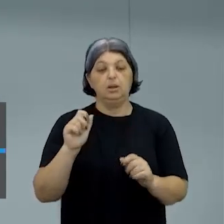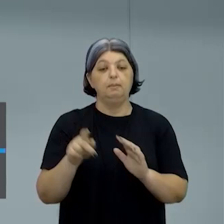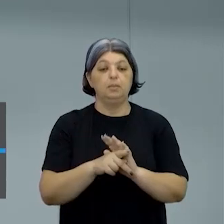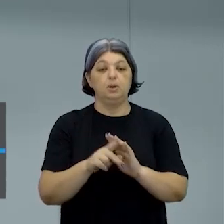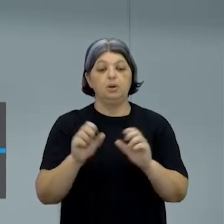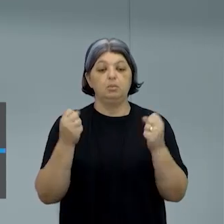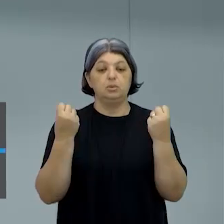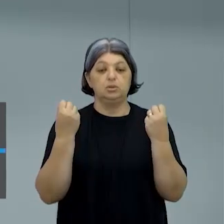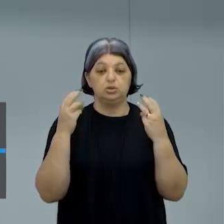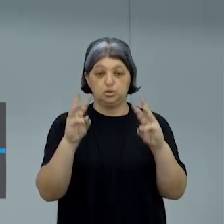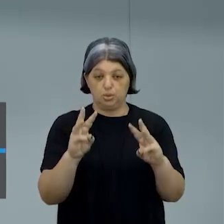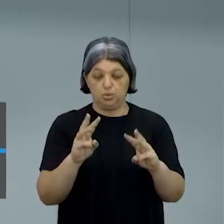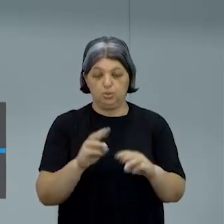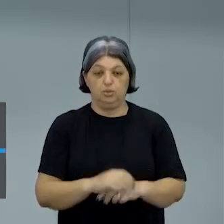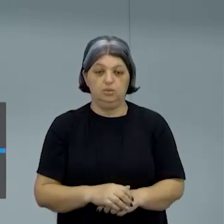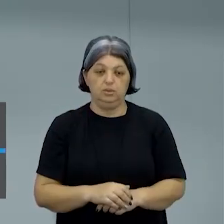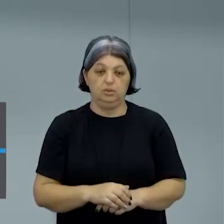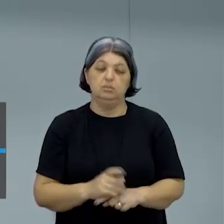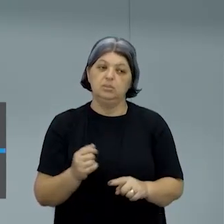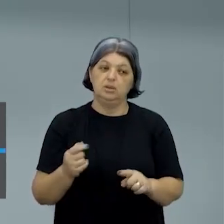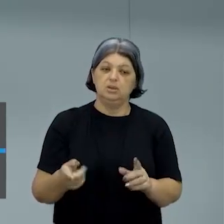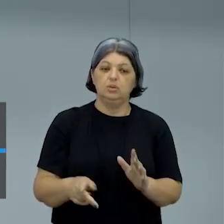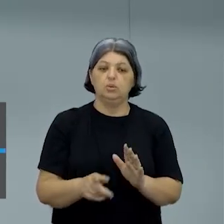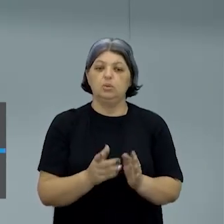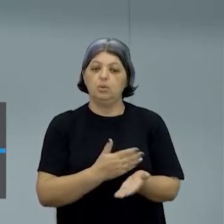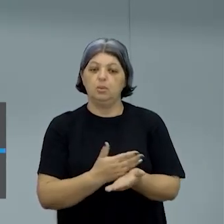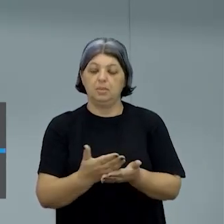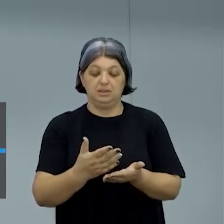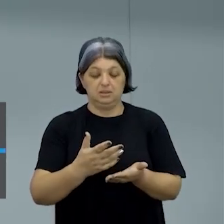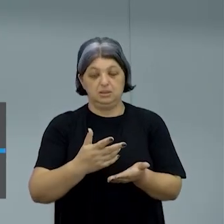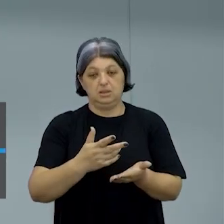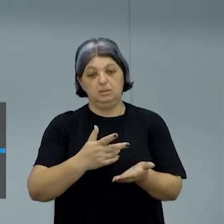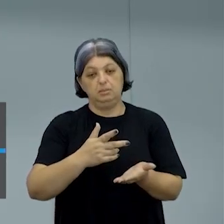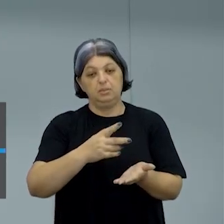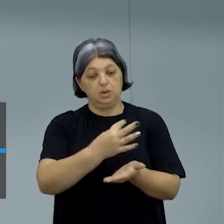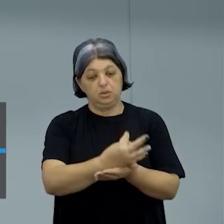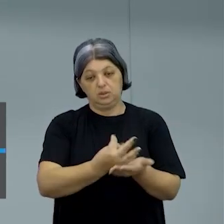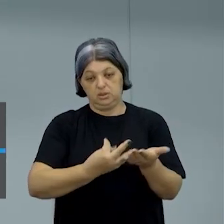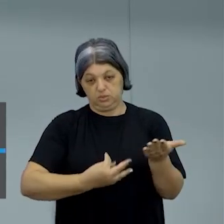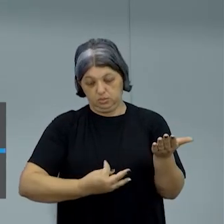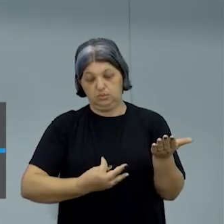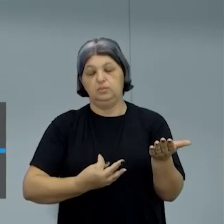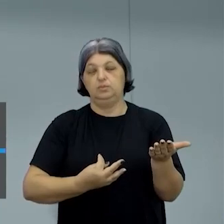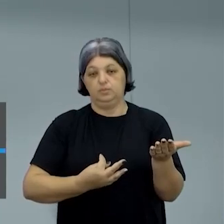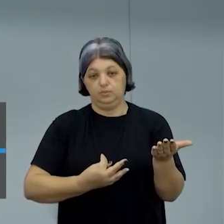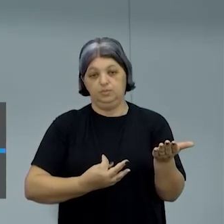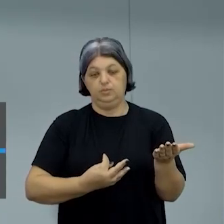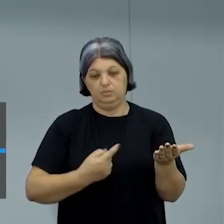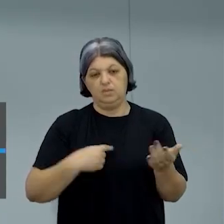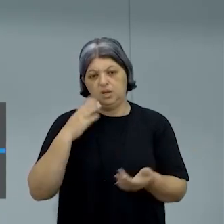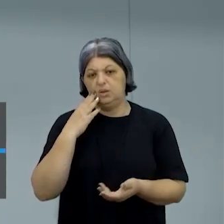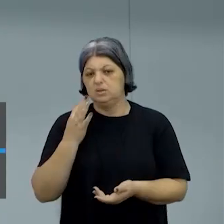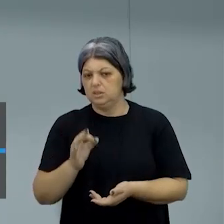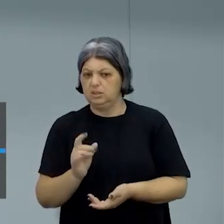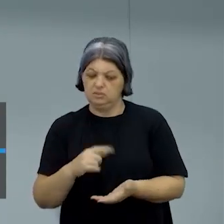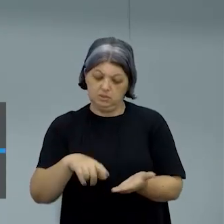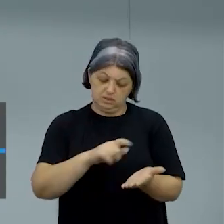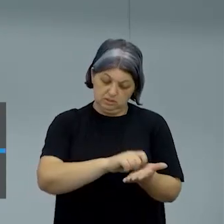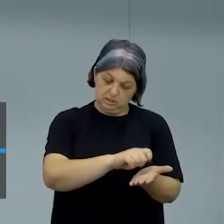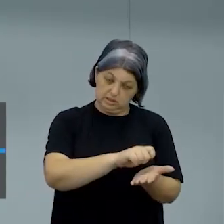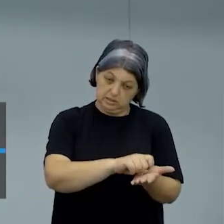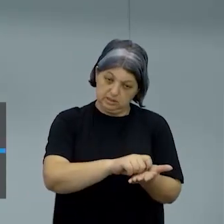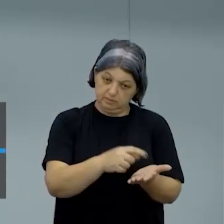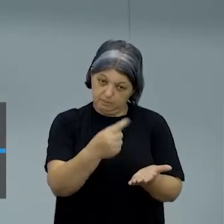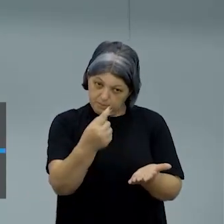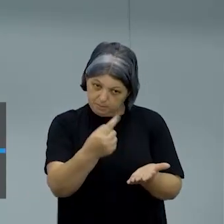oral, mas eu acredito que ele seja, na verdade, híbrido, porque ele começa pelo texto escrito, né? Sim. Eu tenho certeza que você escreve primeiro